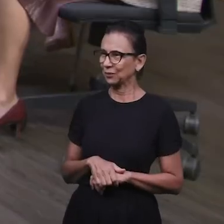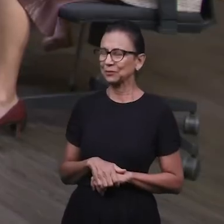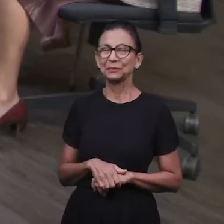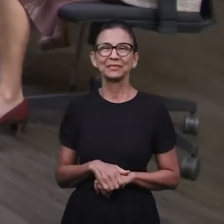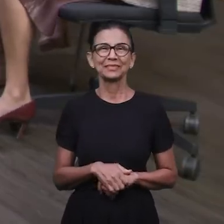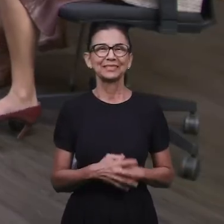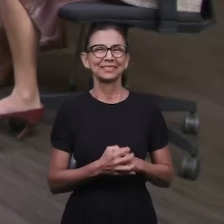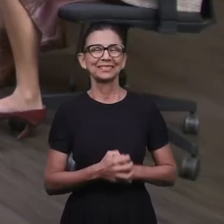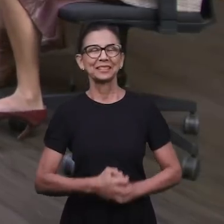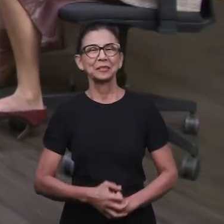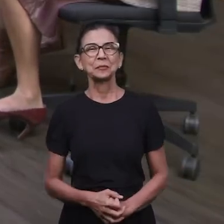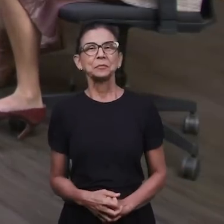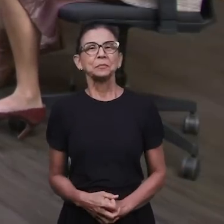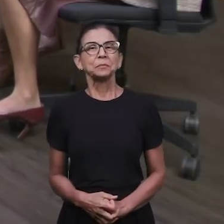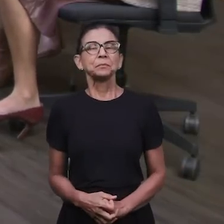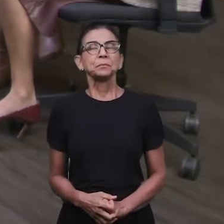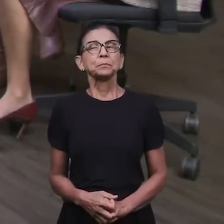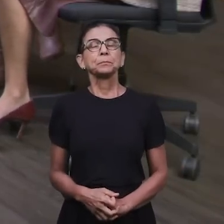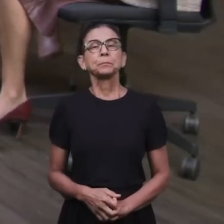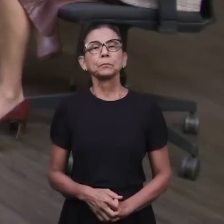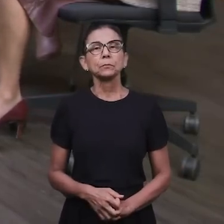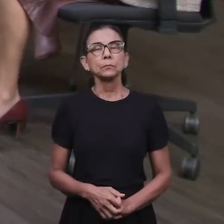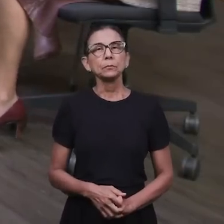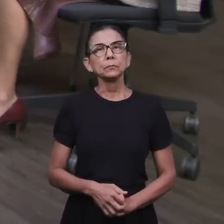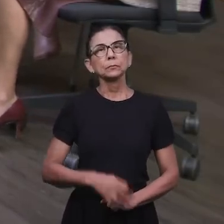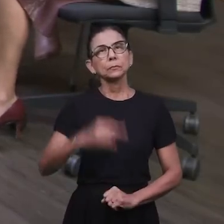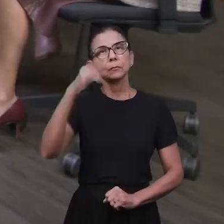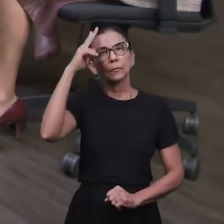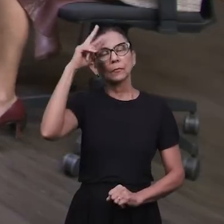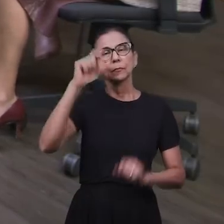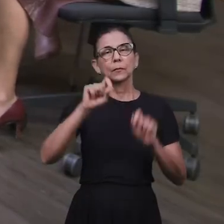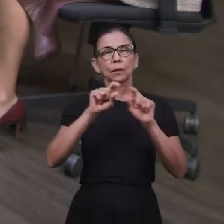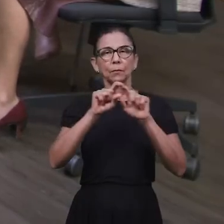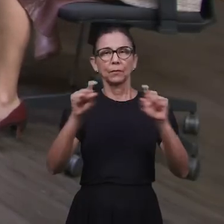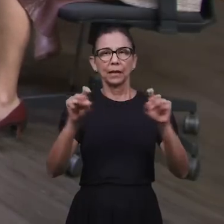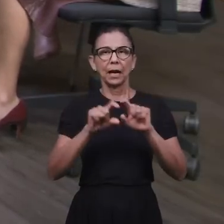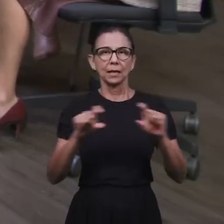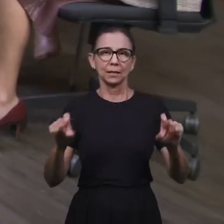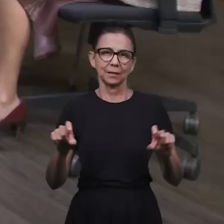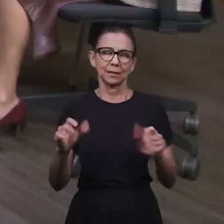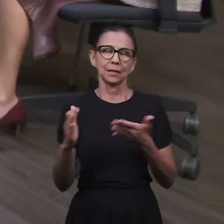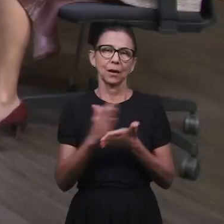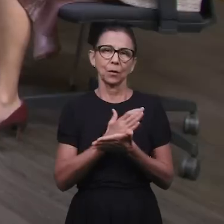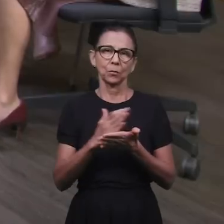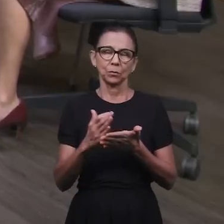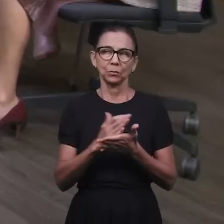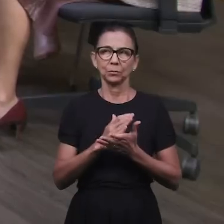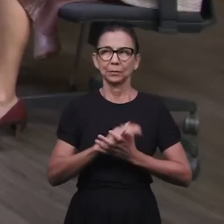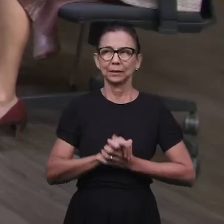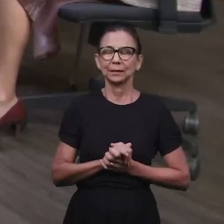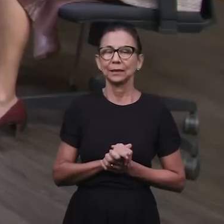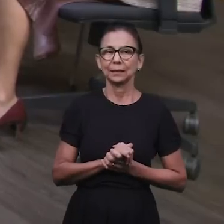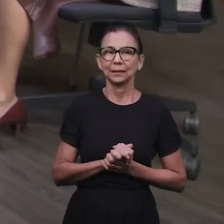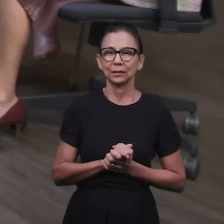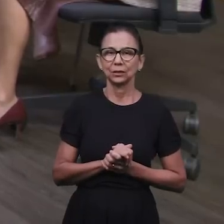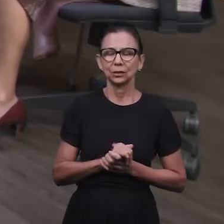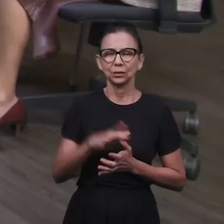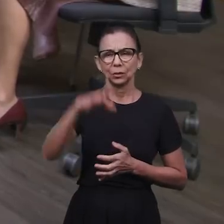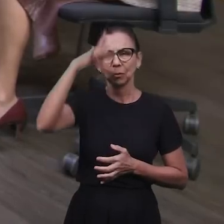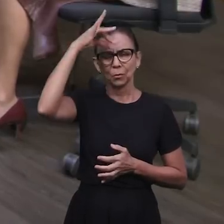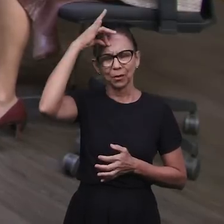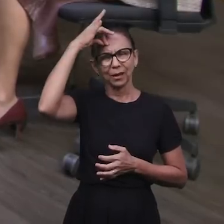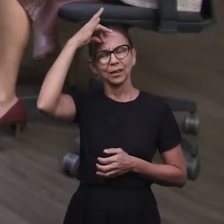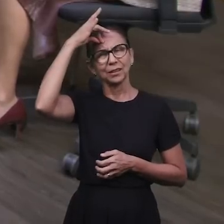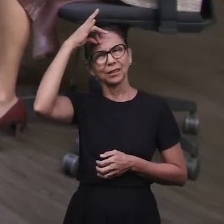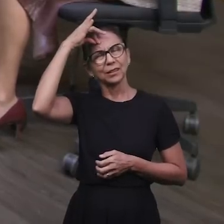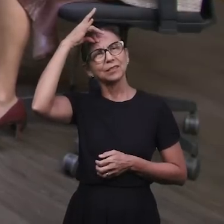espremido, né? Então, Amém. Mas eu me lembro de há expressões que na nossa vida, na presença do Senhor, a gente ouve e